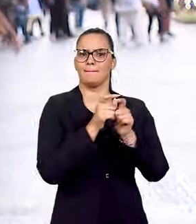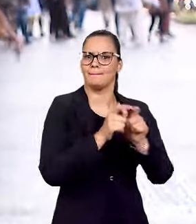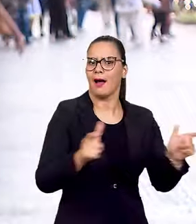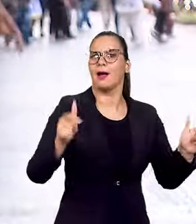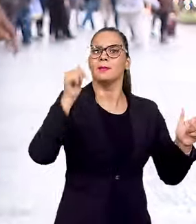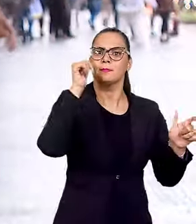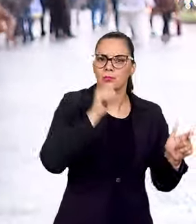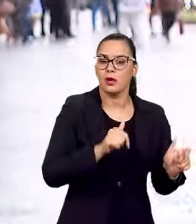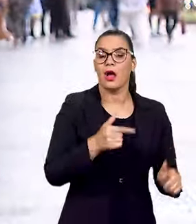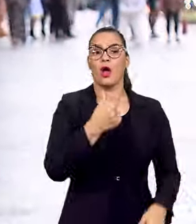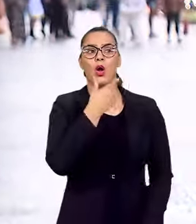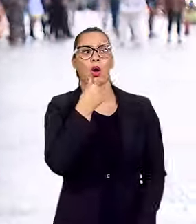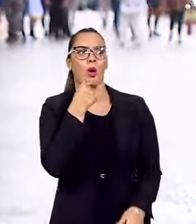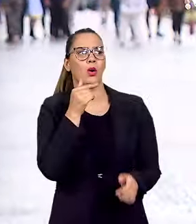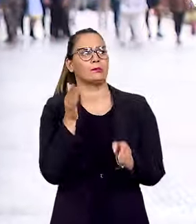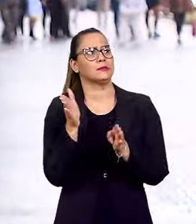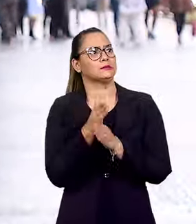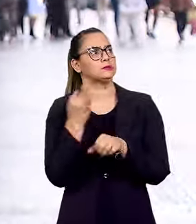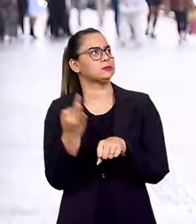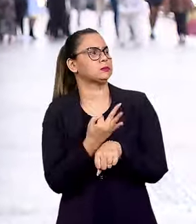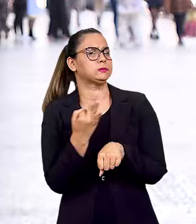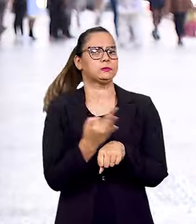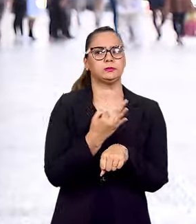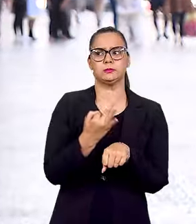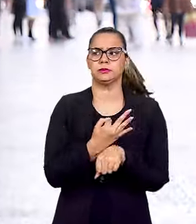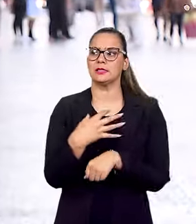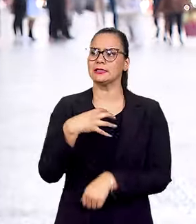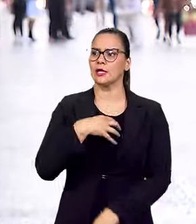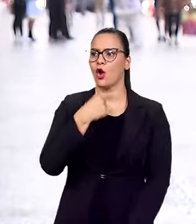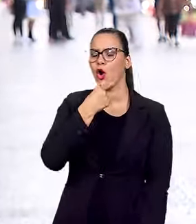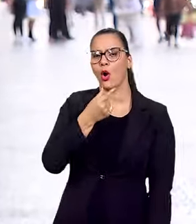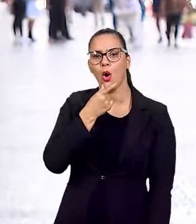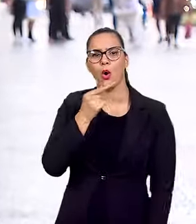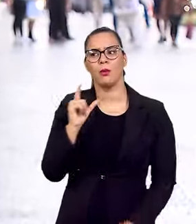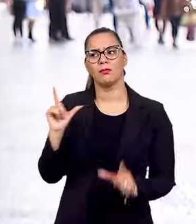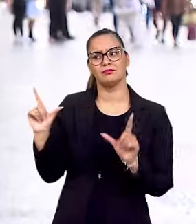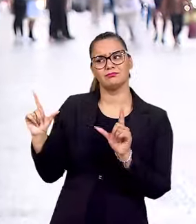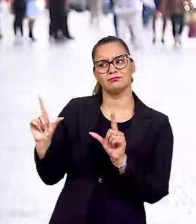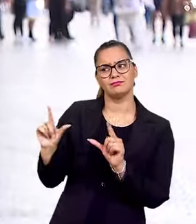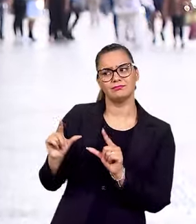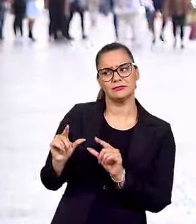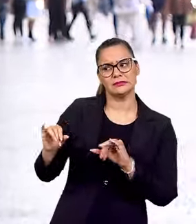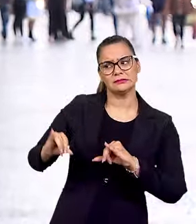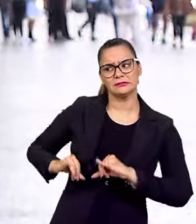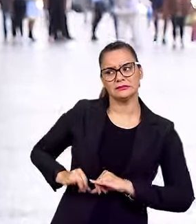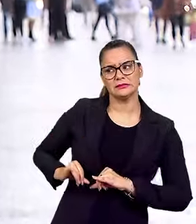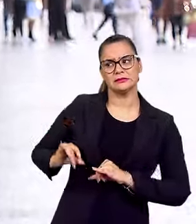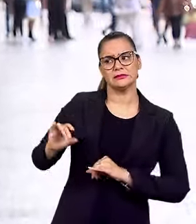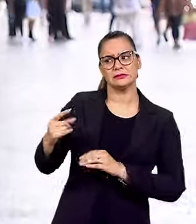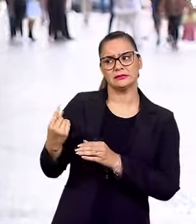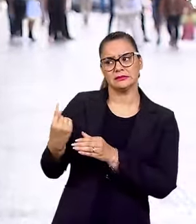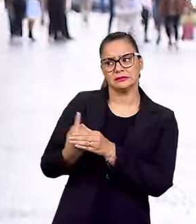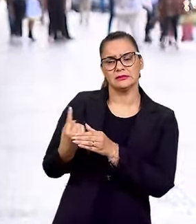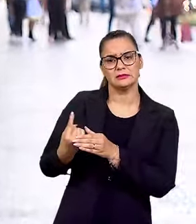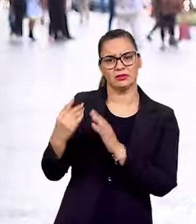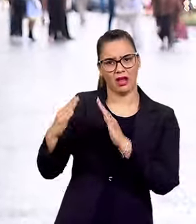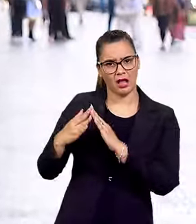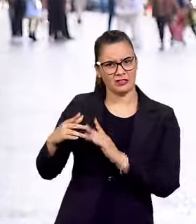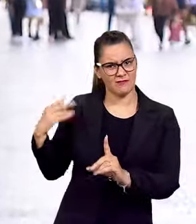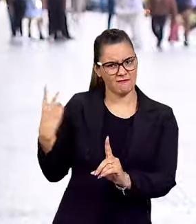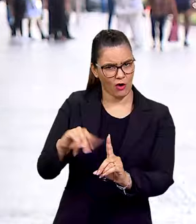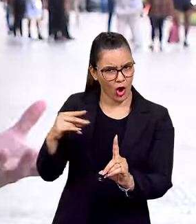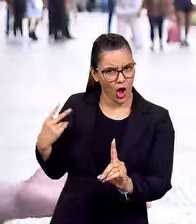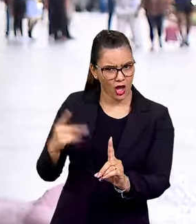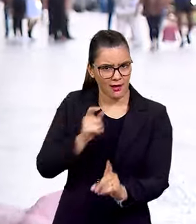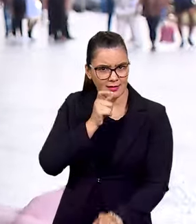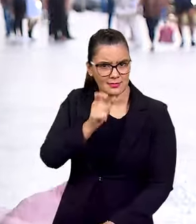e com cada vez mais mulheres, os homens ficaram espremidos. E o que sente esse homem mais diminuído, frustrado dentro de casa. Usa